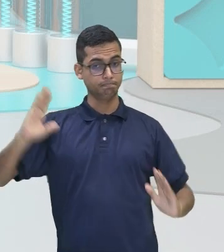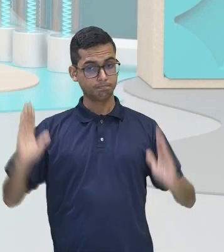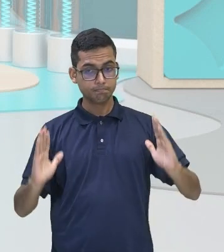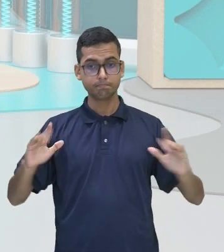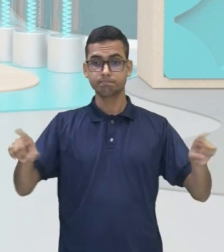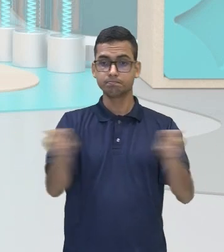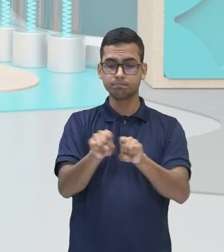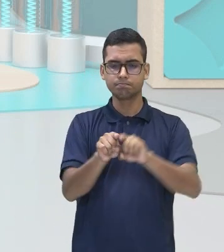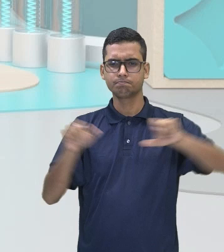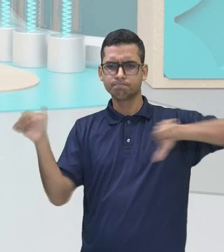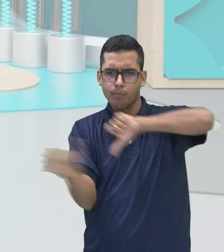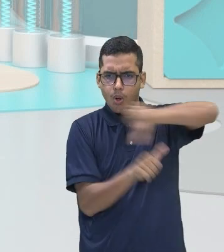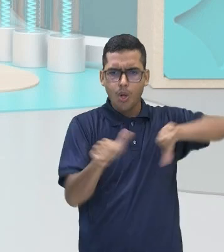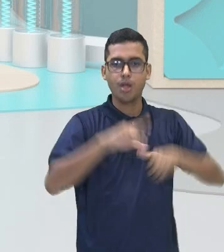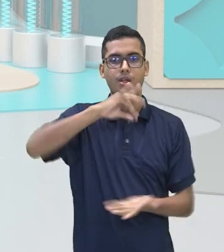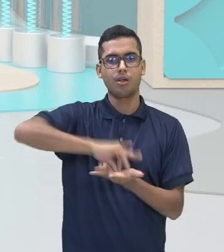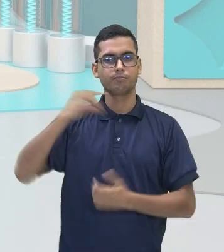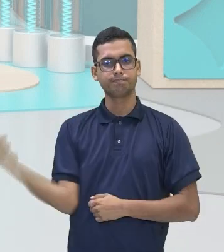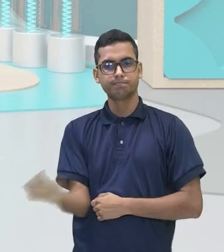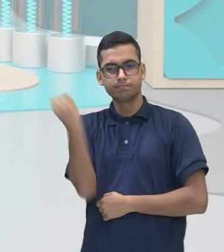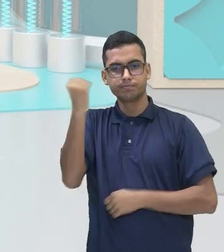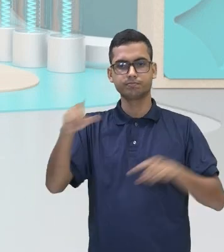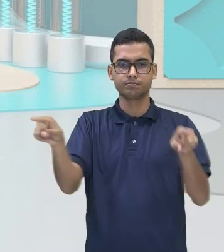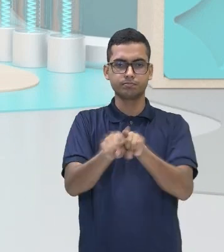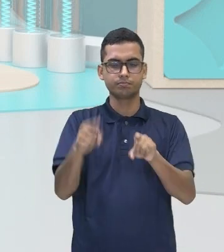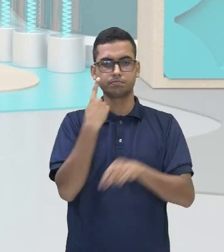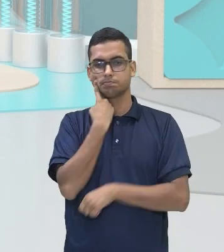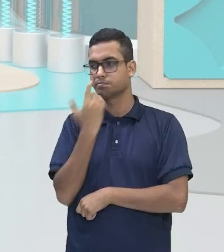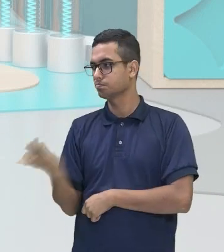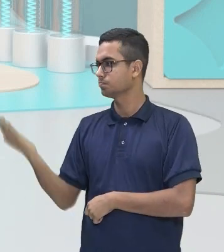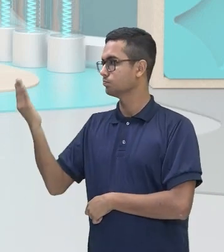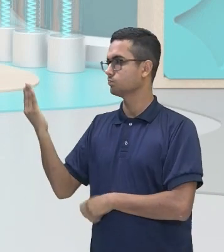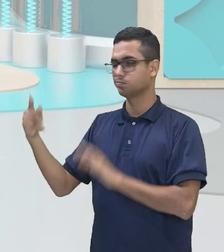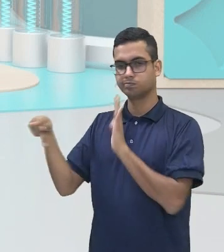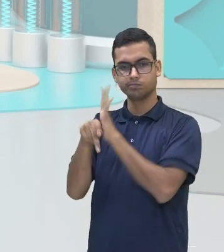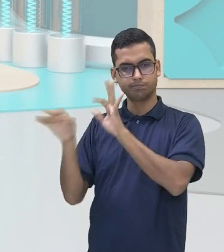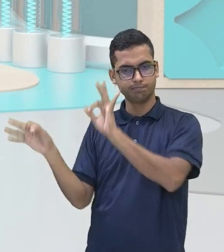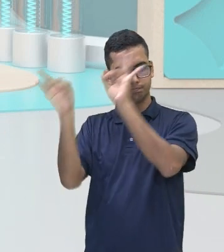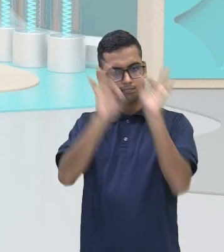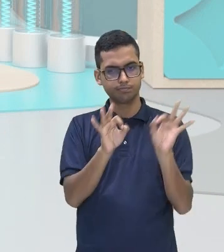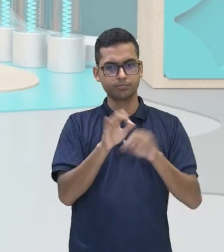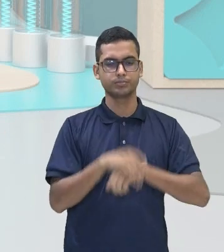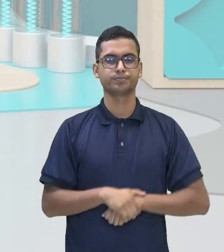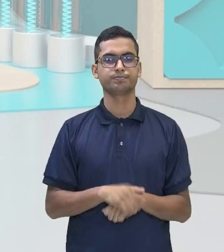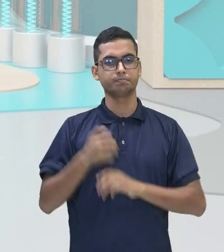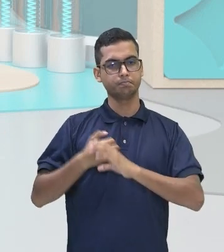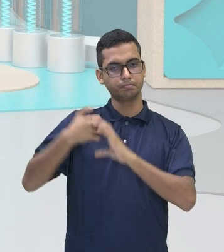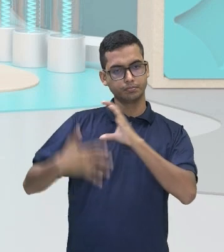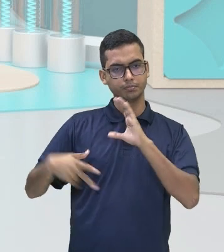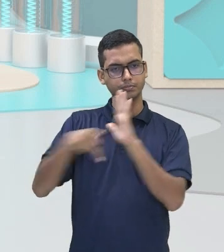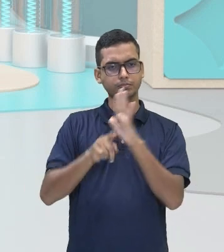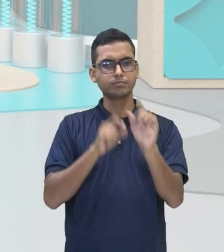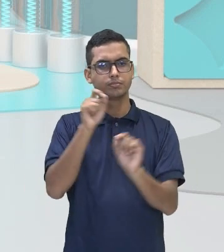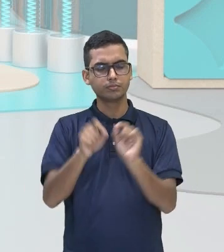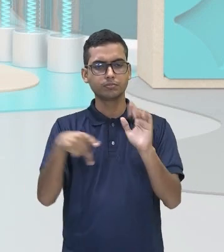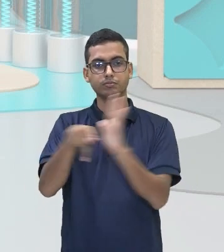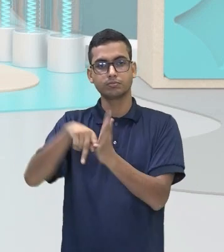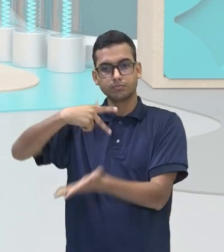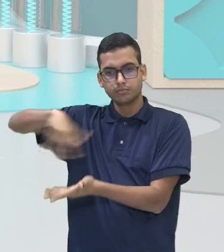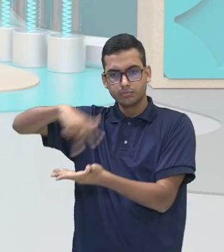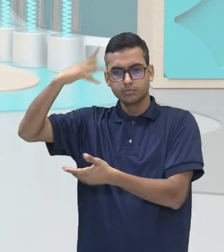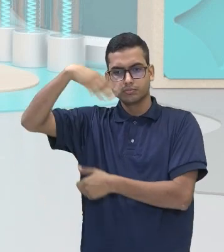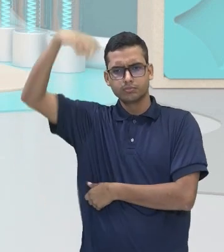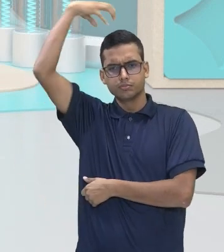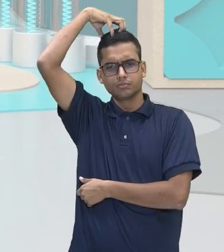aí mudanças significativas, que são essas que aparecem para a gente, olha, caracterizadas aí pela dança da corte, que